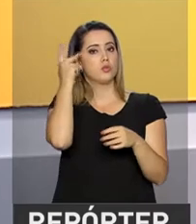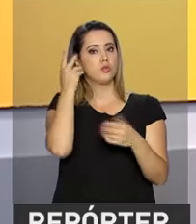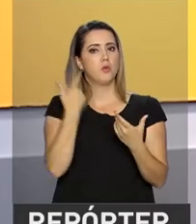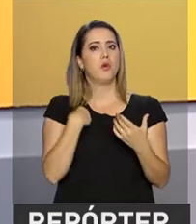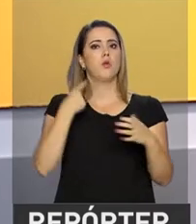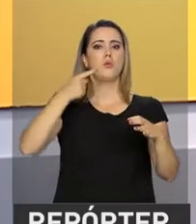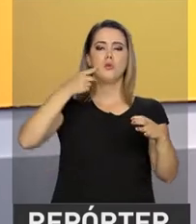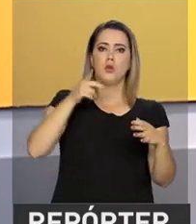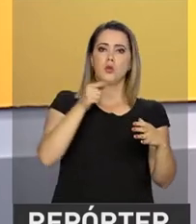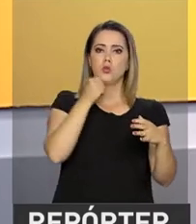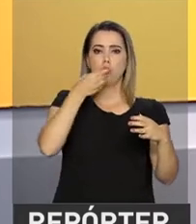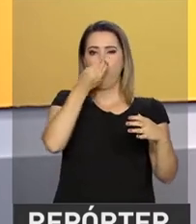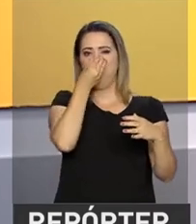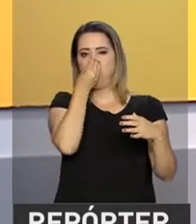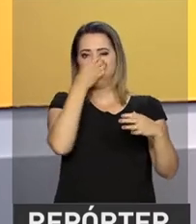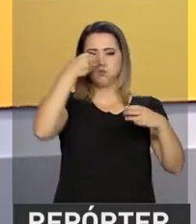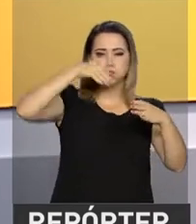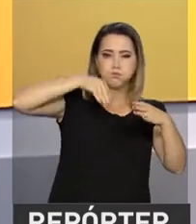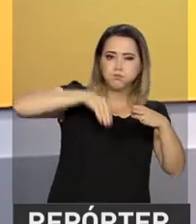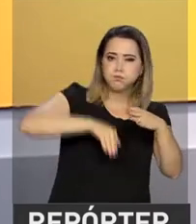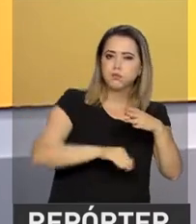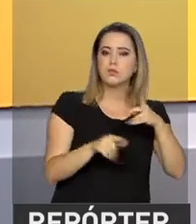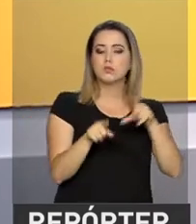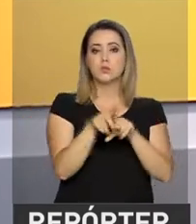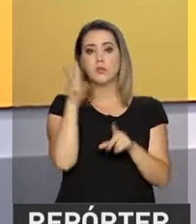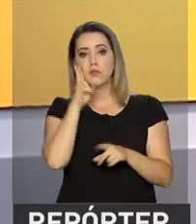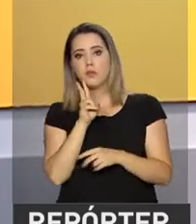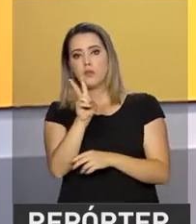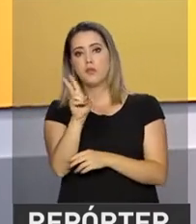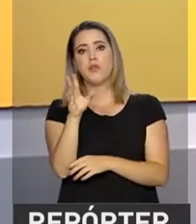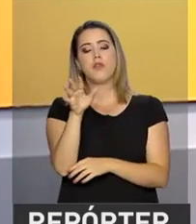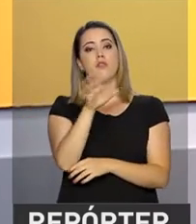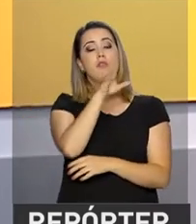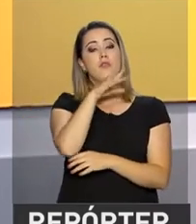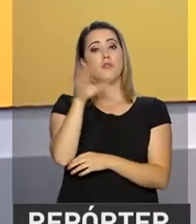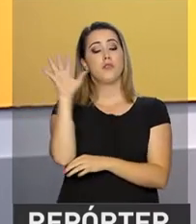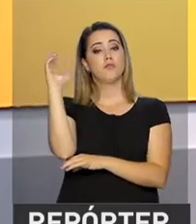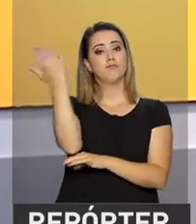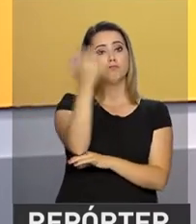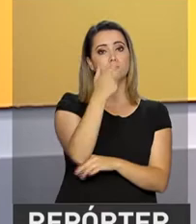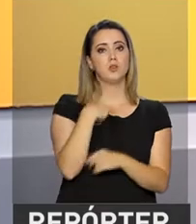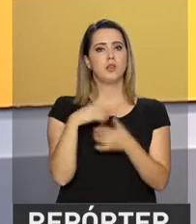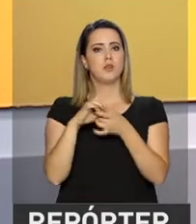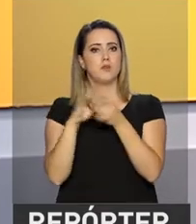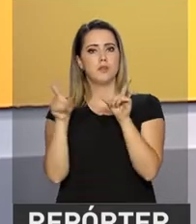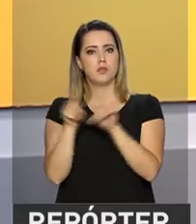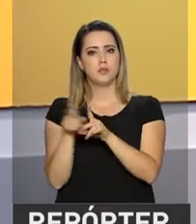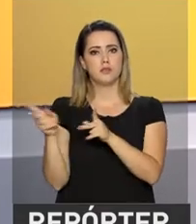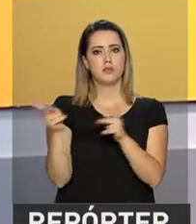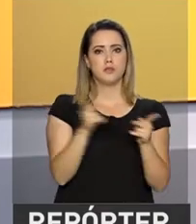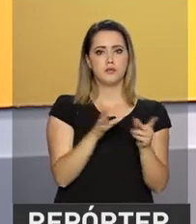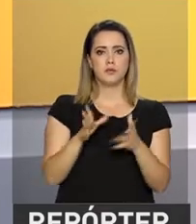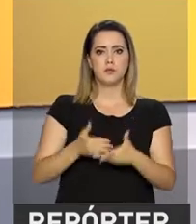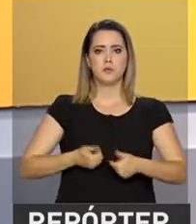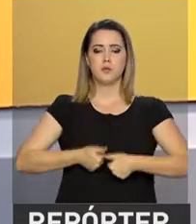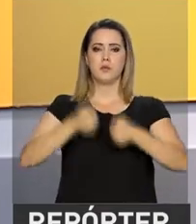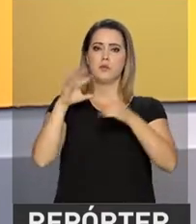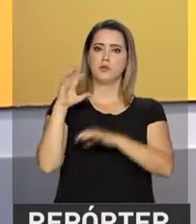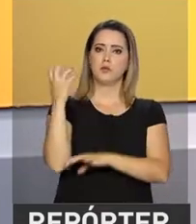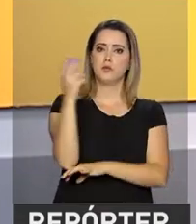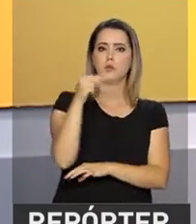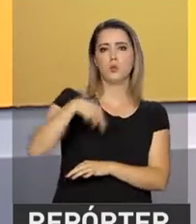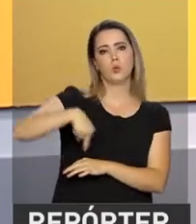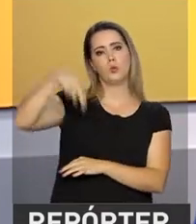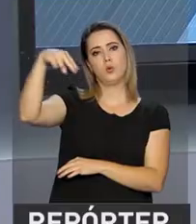mergulho recreativo e passeios para observação da fauna. A autorização para visitação pública fortalece o ecoturismo na região norte de